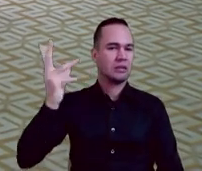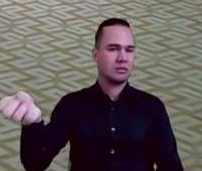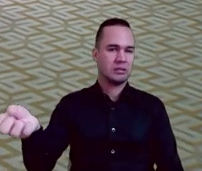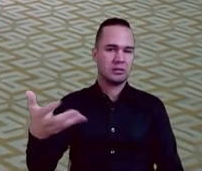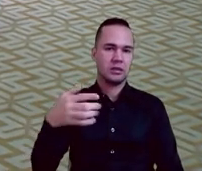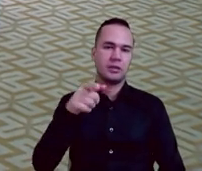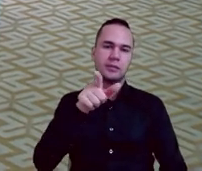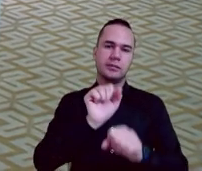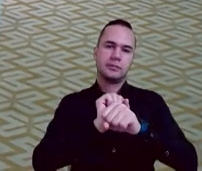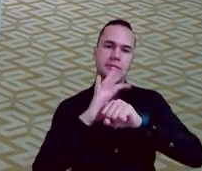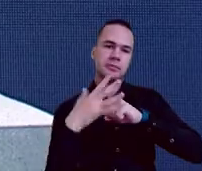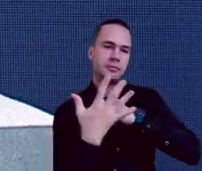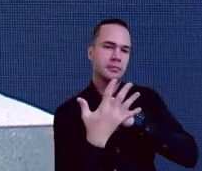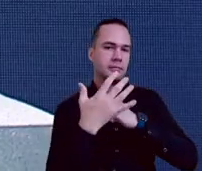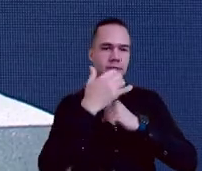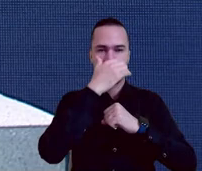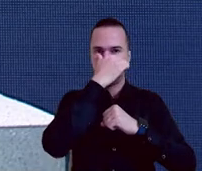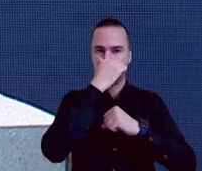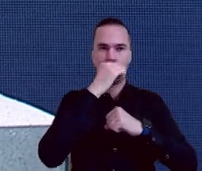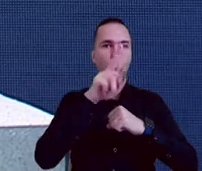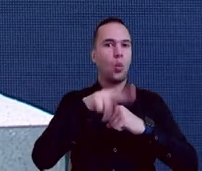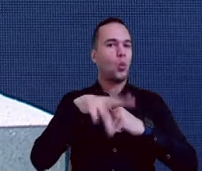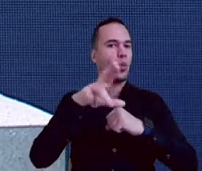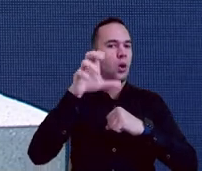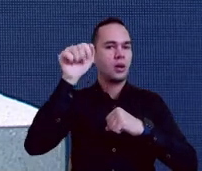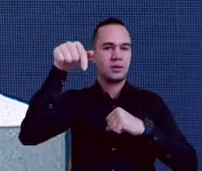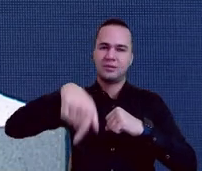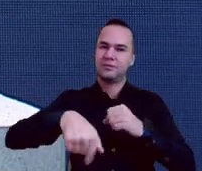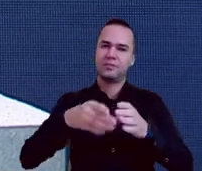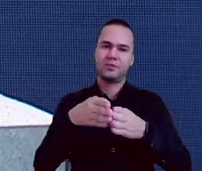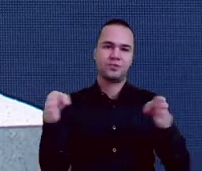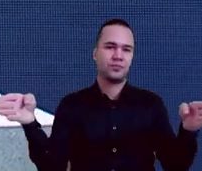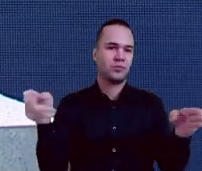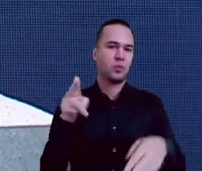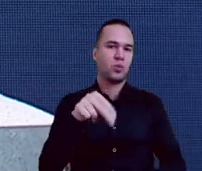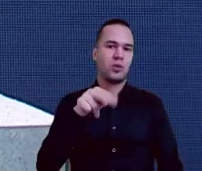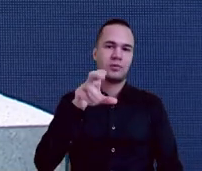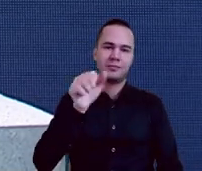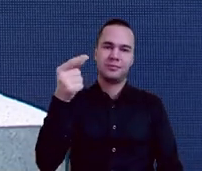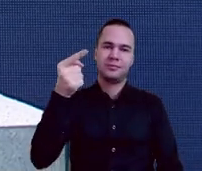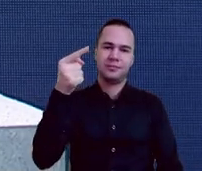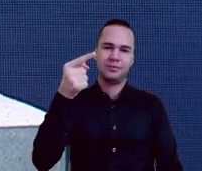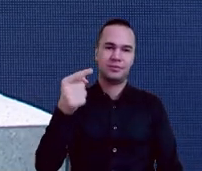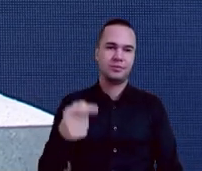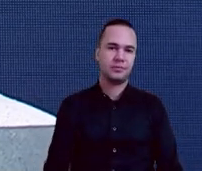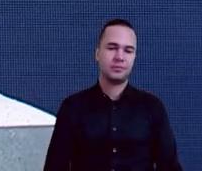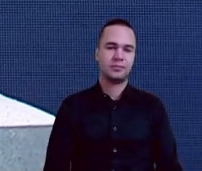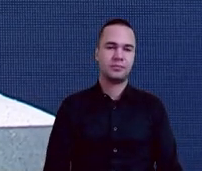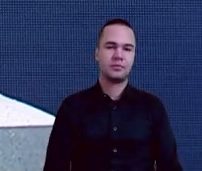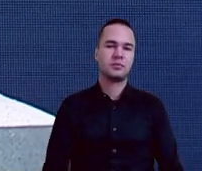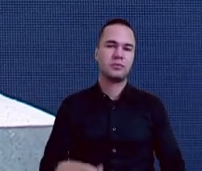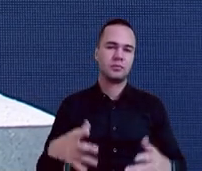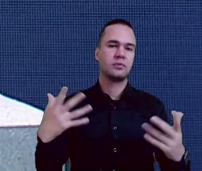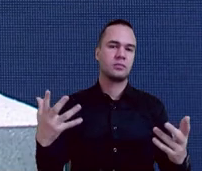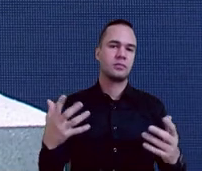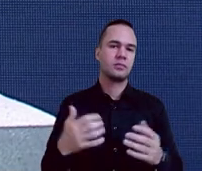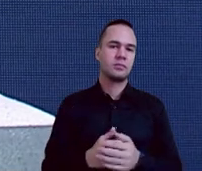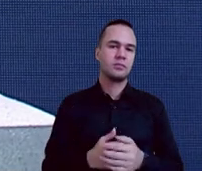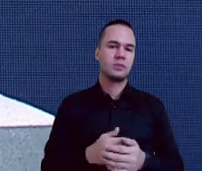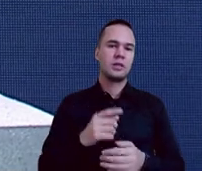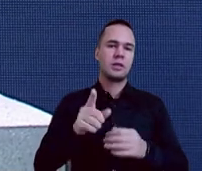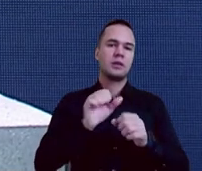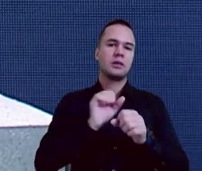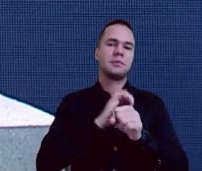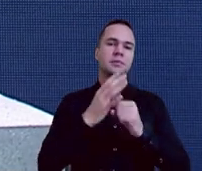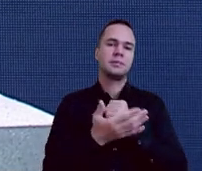covid né que nenhum mercado nenhuma indústria tava preparado para isso né então ela veio pós covid e